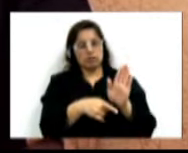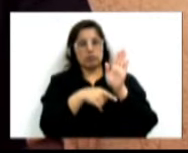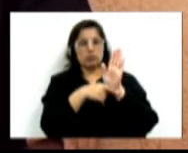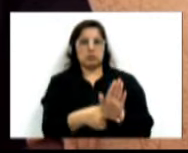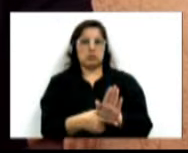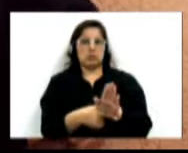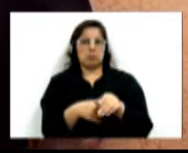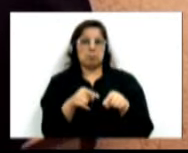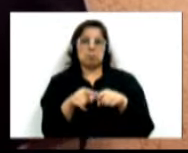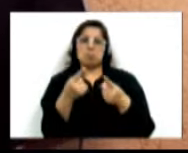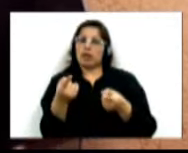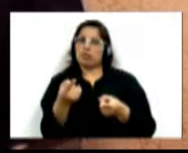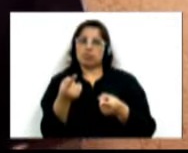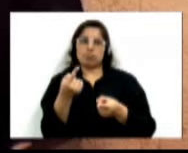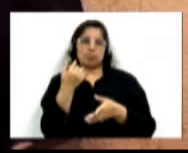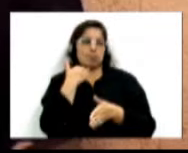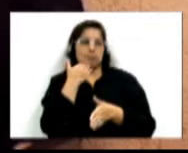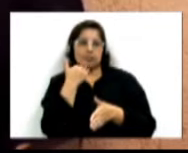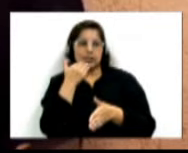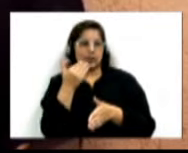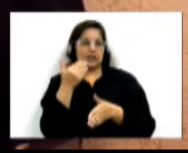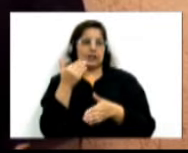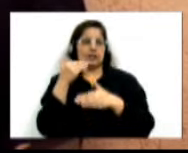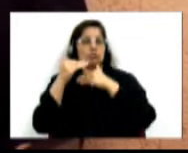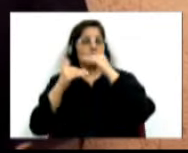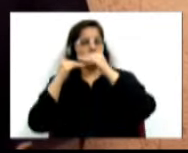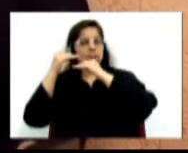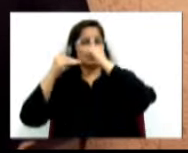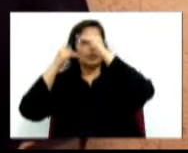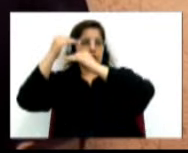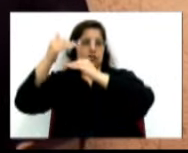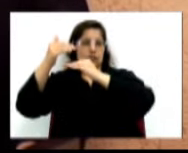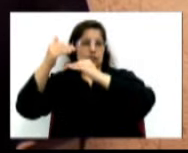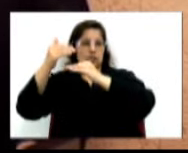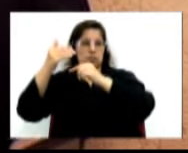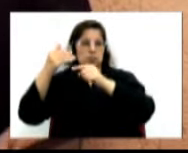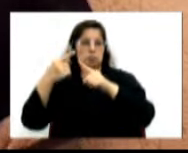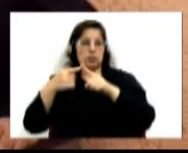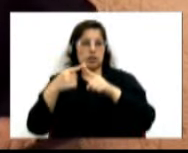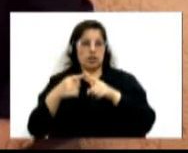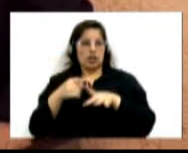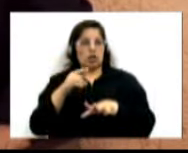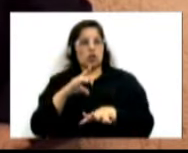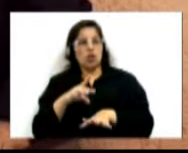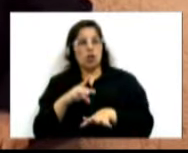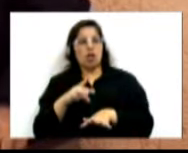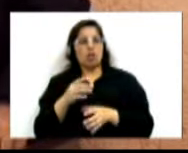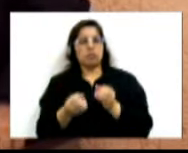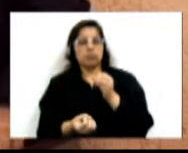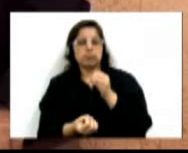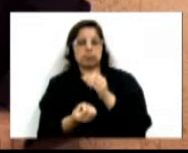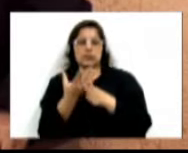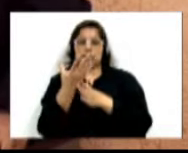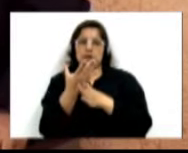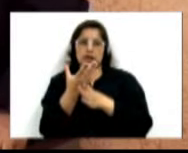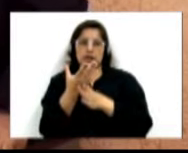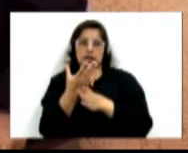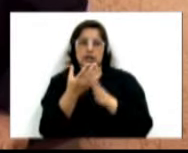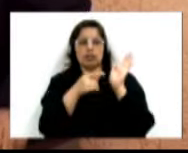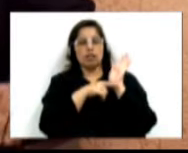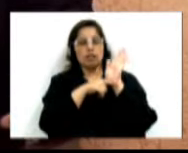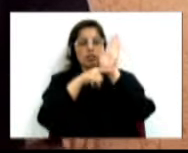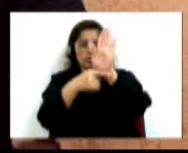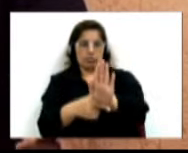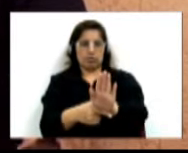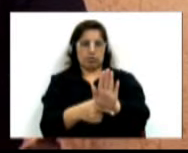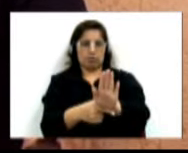perspectiva e cria toda uma geração de pessoas que não querem trabalhar e menos ainda estudar.